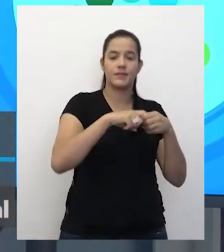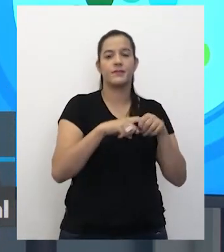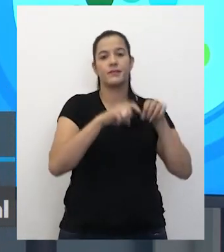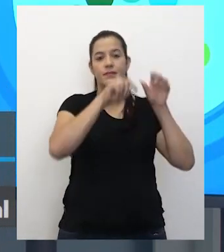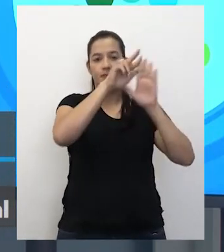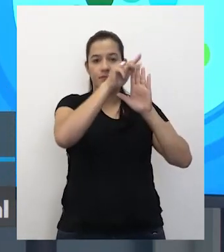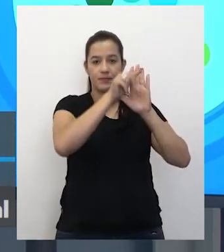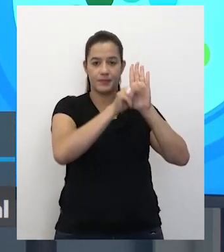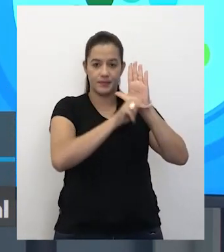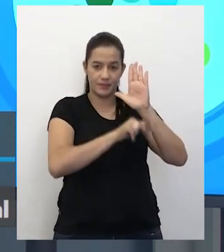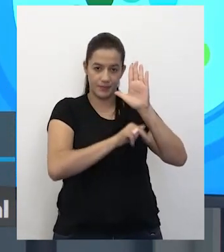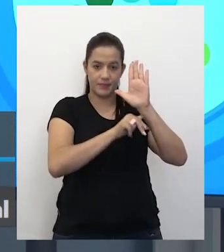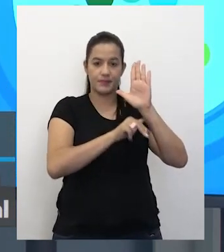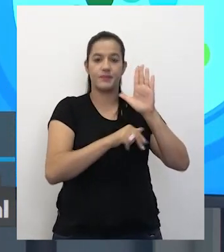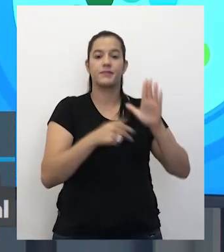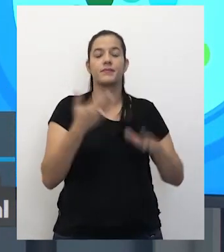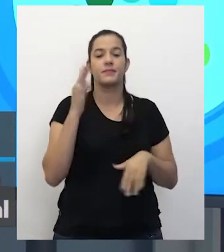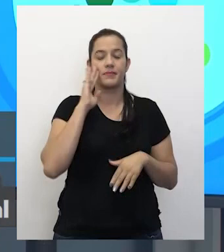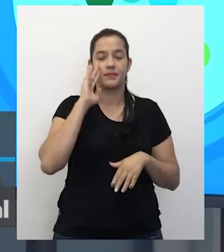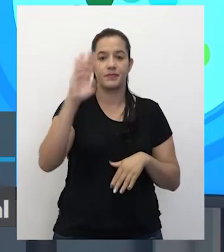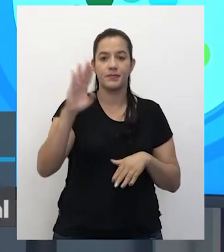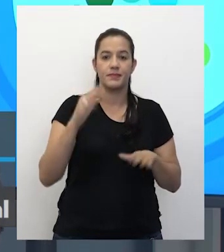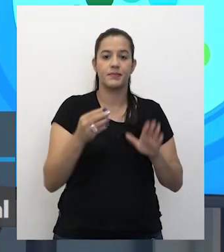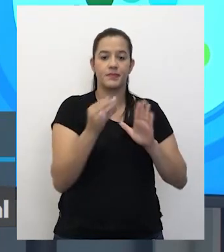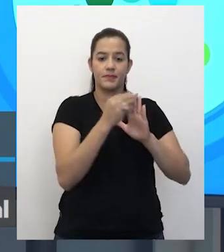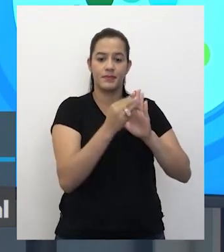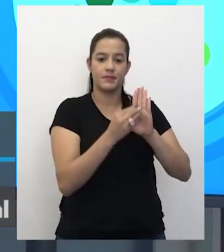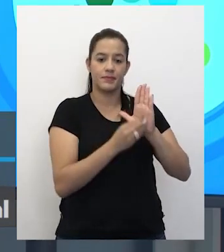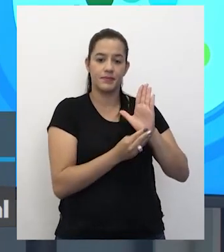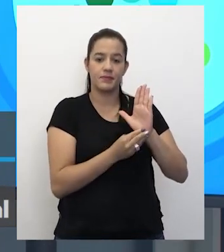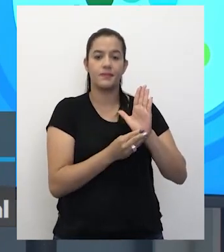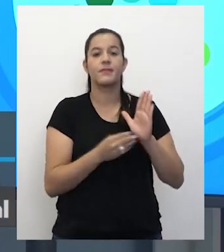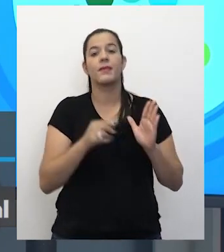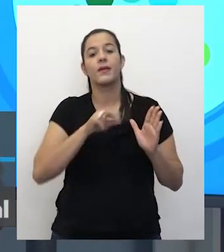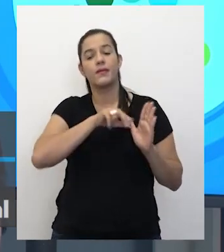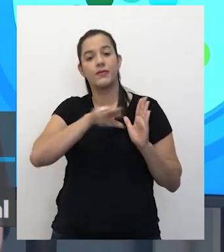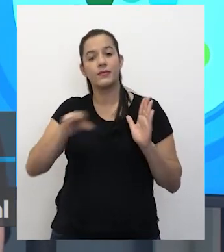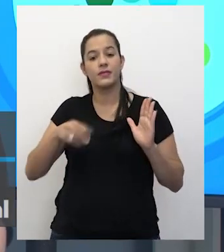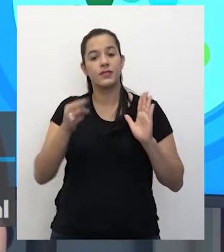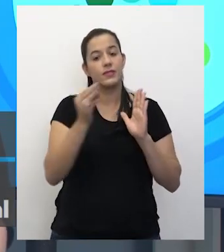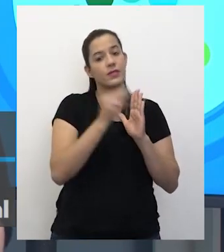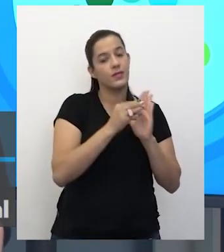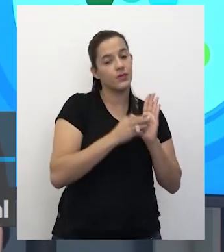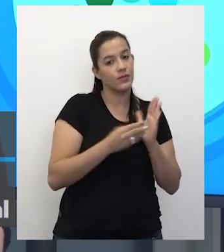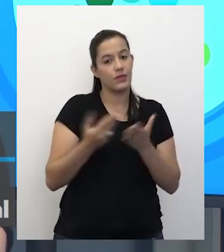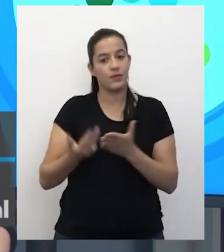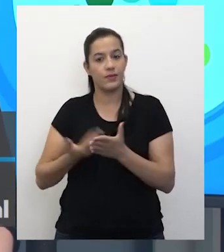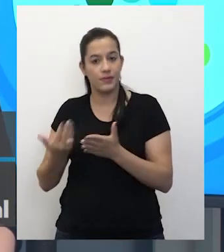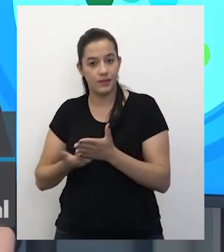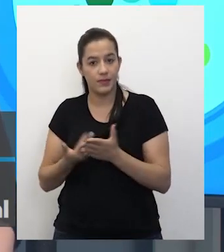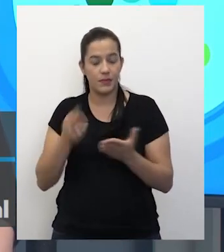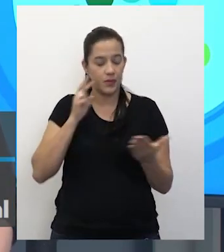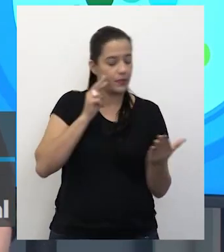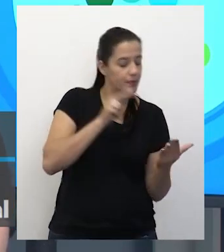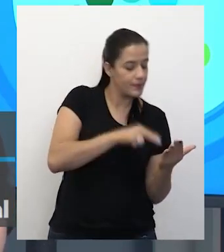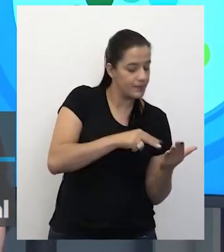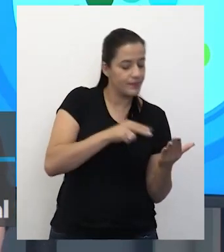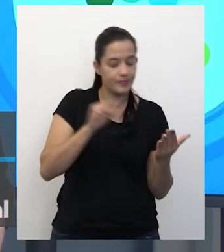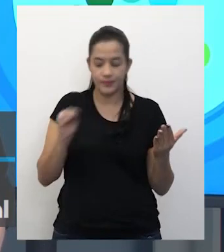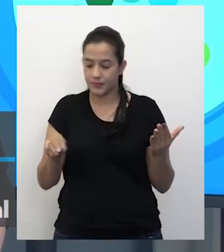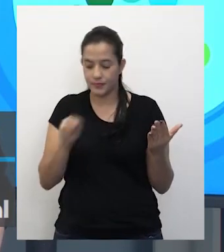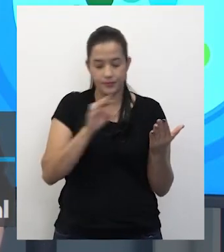das competências priorizadas por gentileza. Aqueles que já anotaram no caderno podem consultar ali